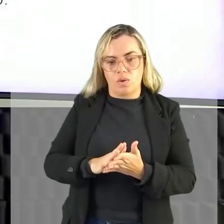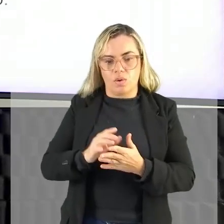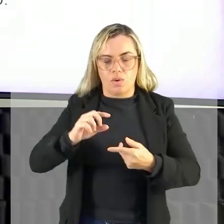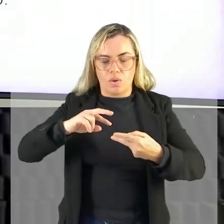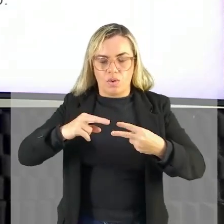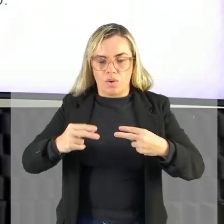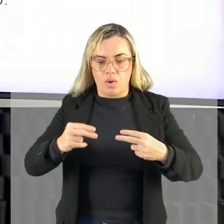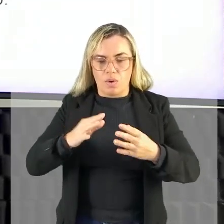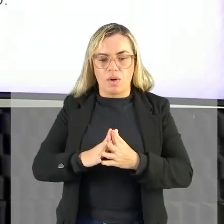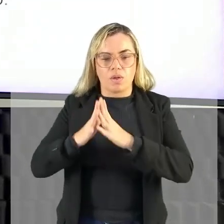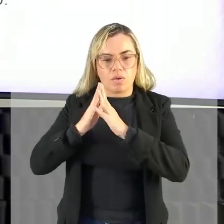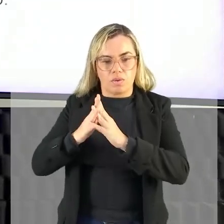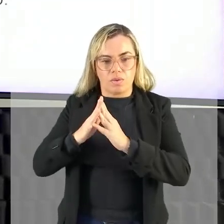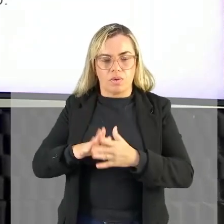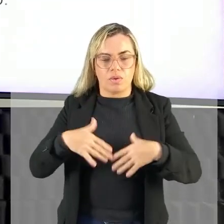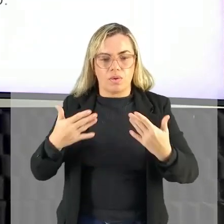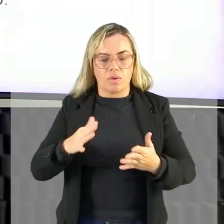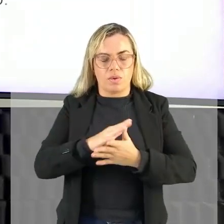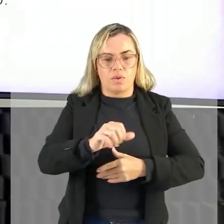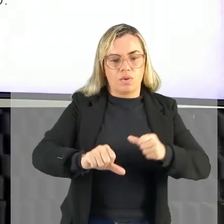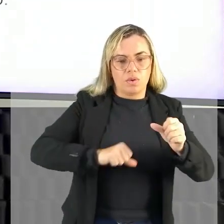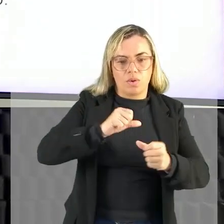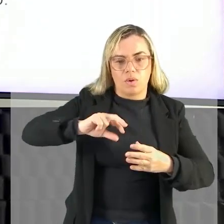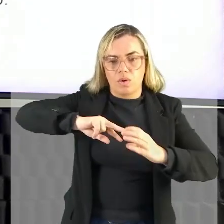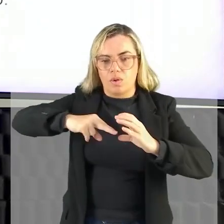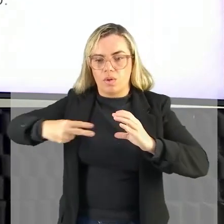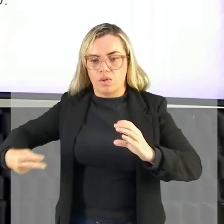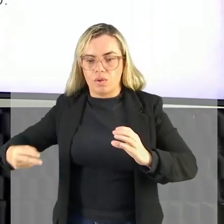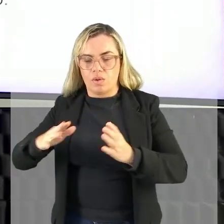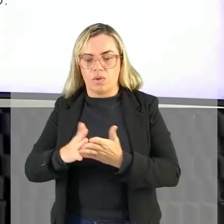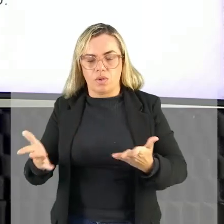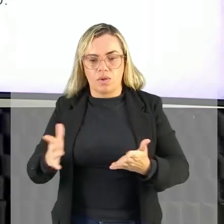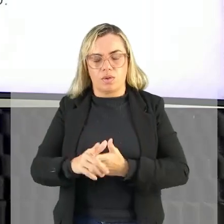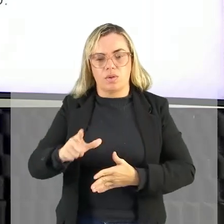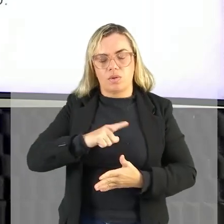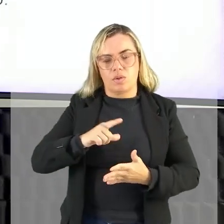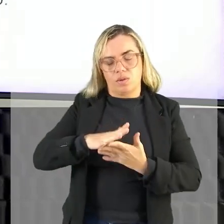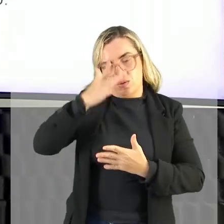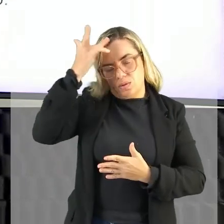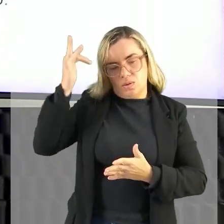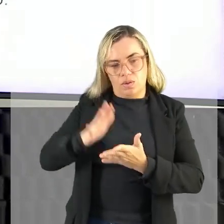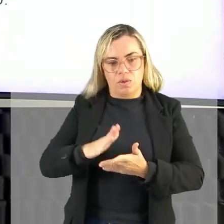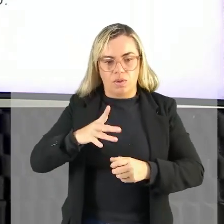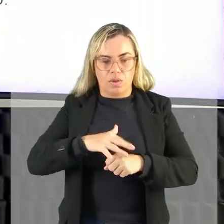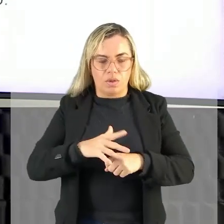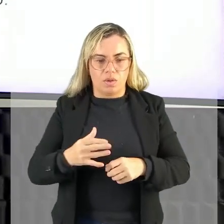ponto. A alteração cromossômica presente nos pacientes com